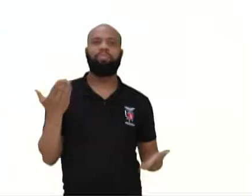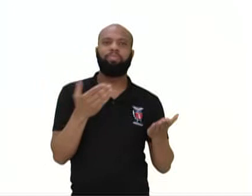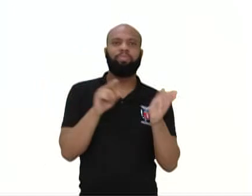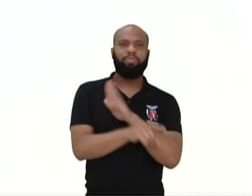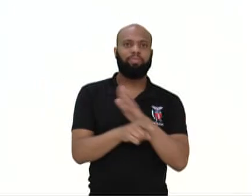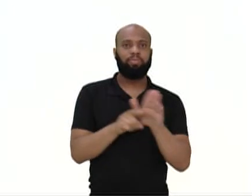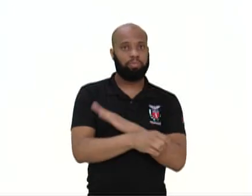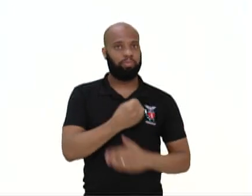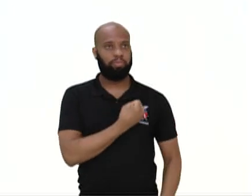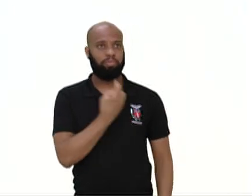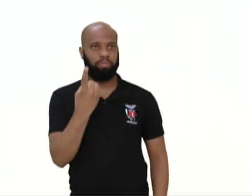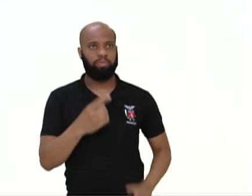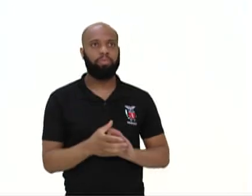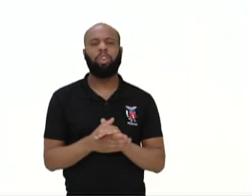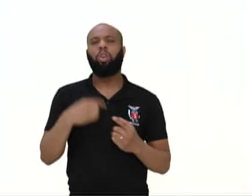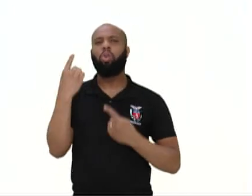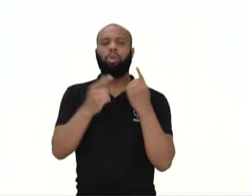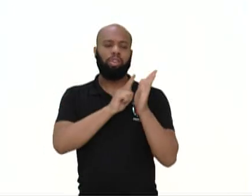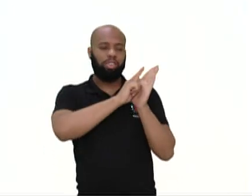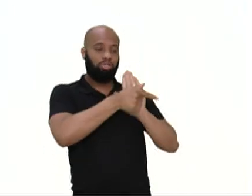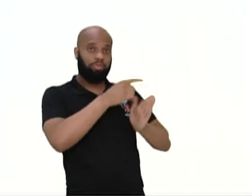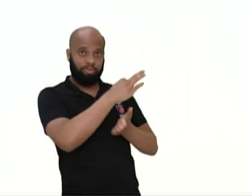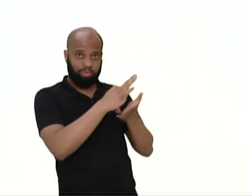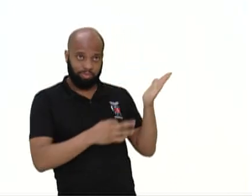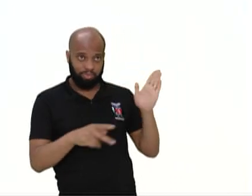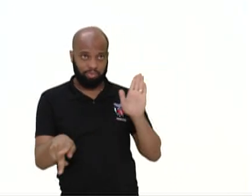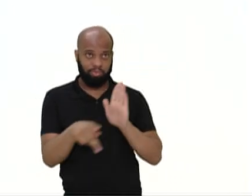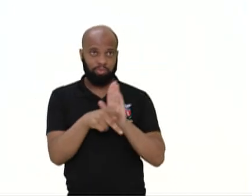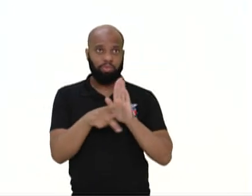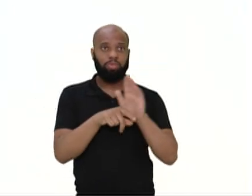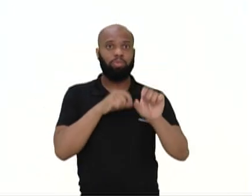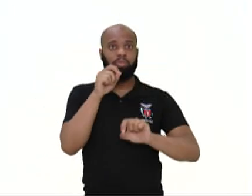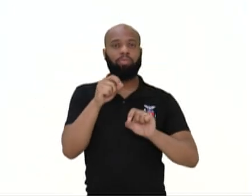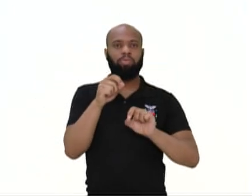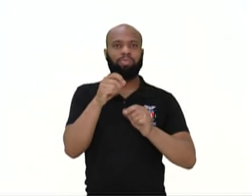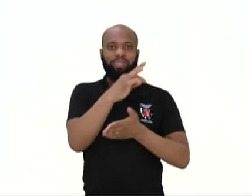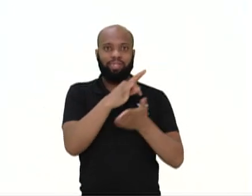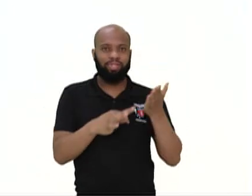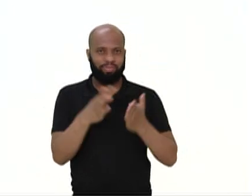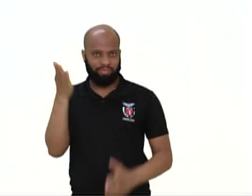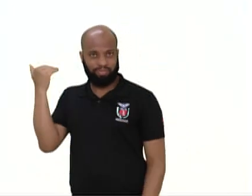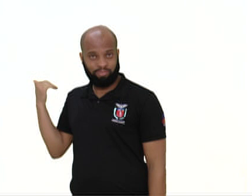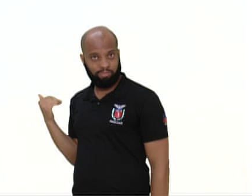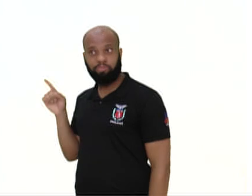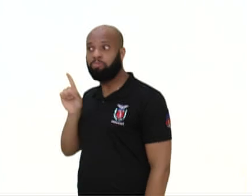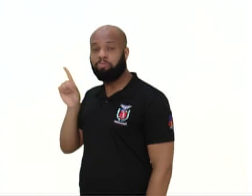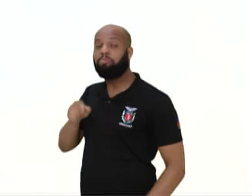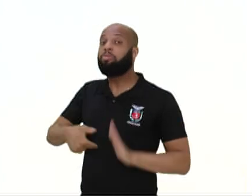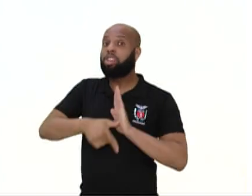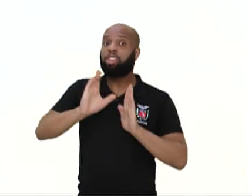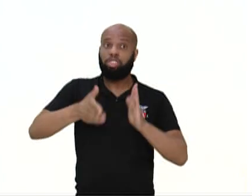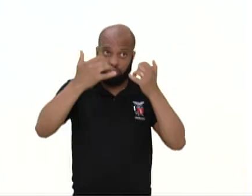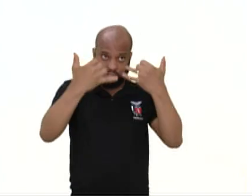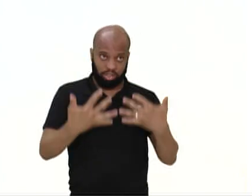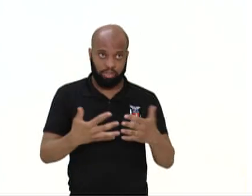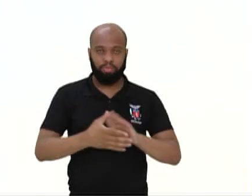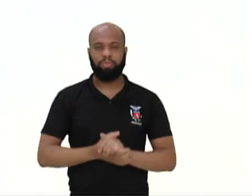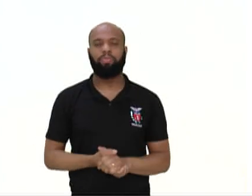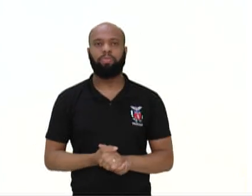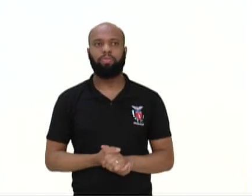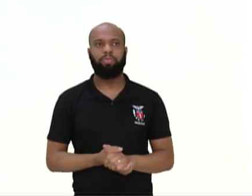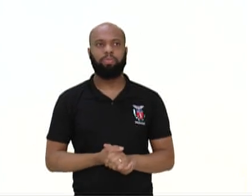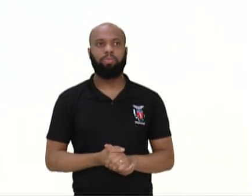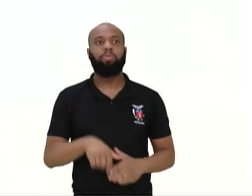1. ¿A qual género textual pertenece el texto Passatempo de Mário Benedetti?